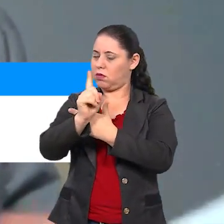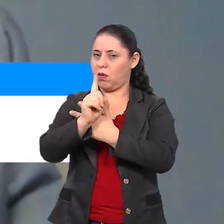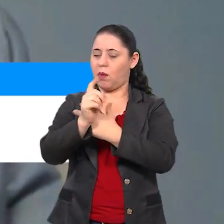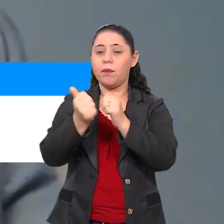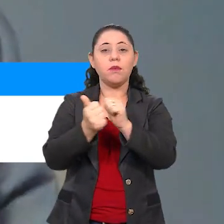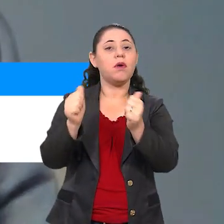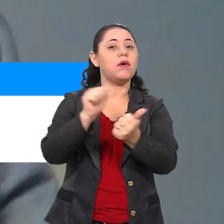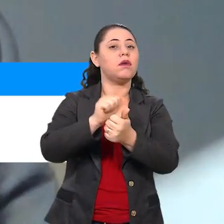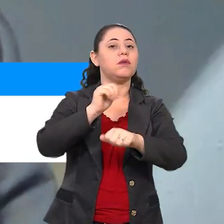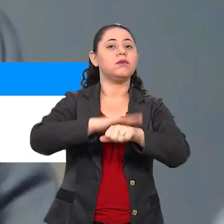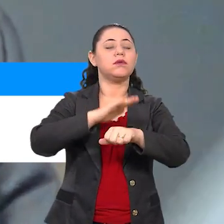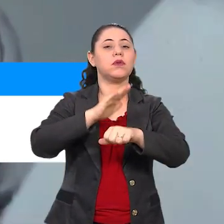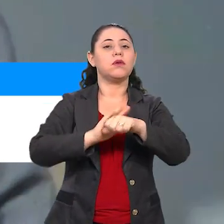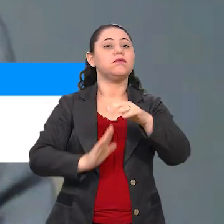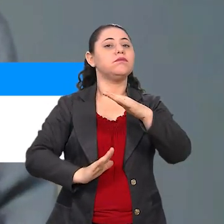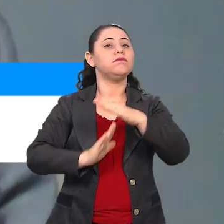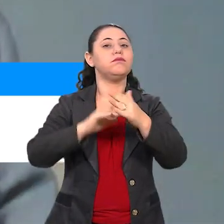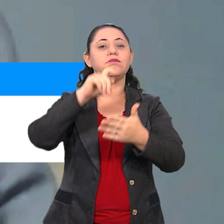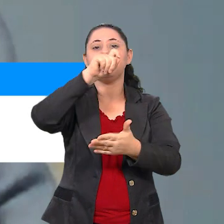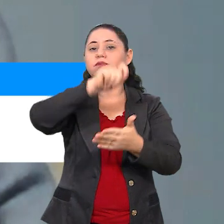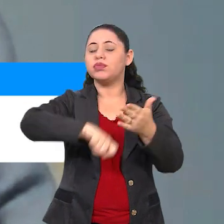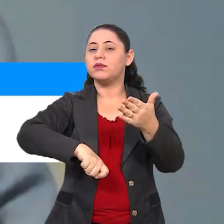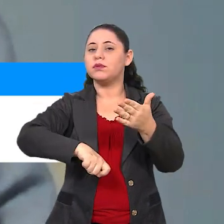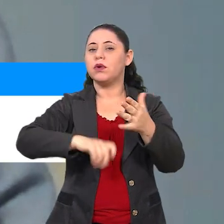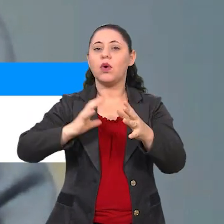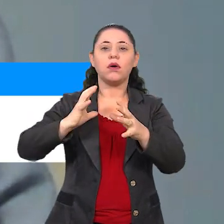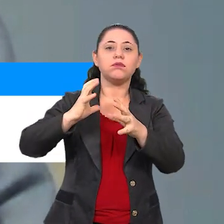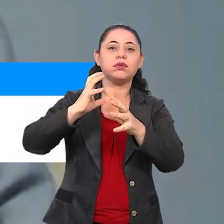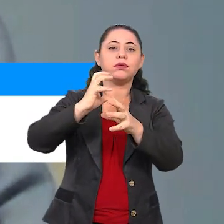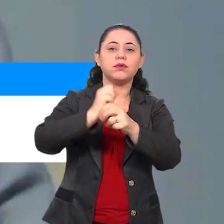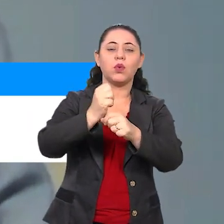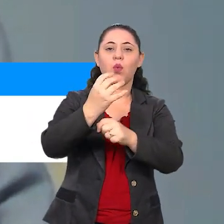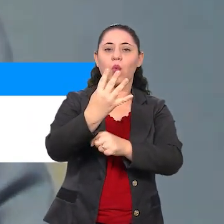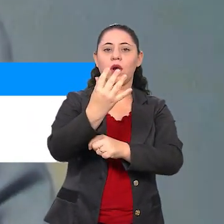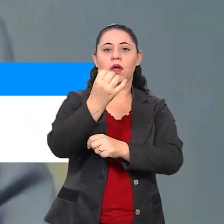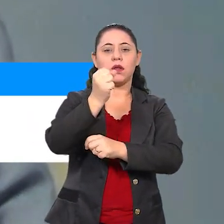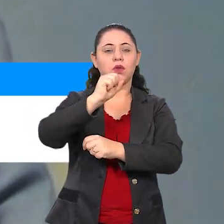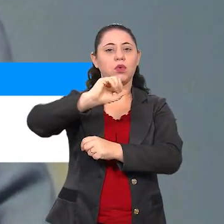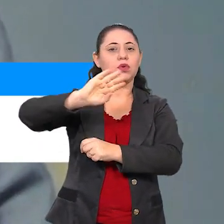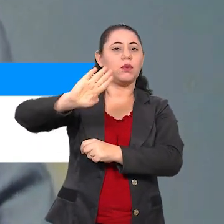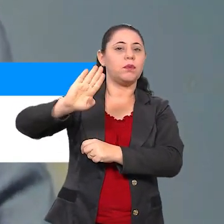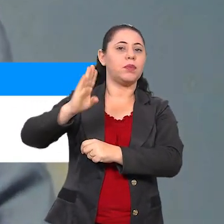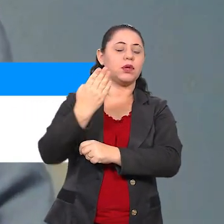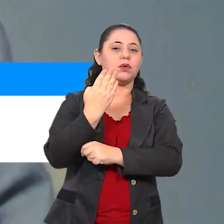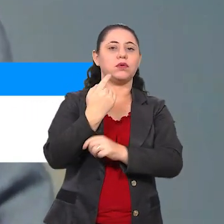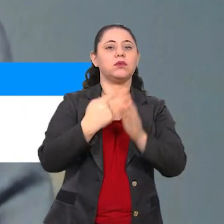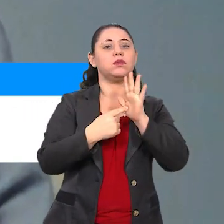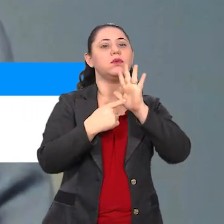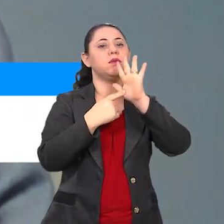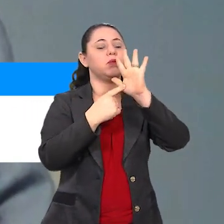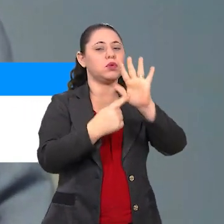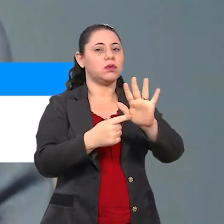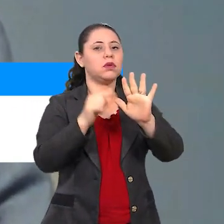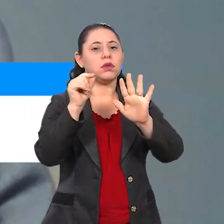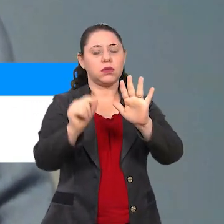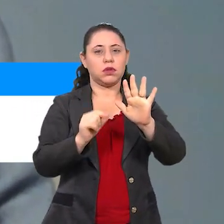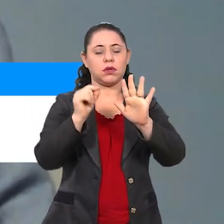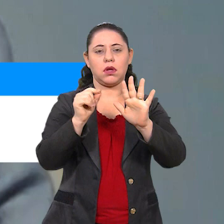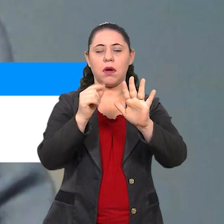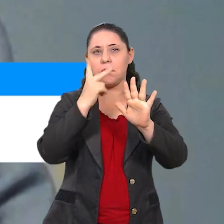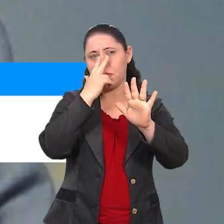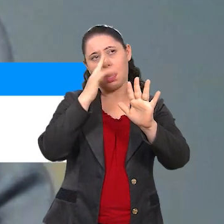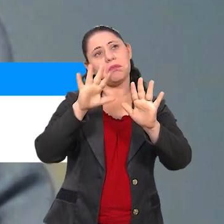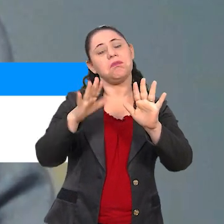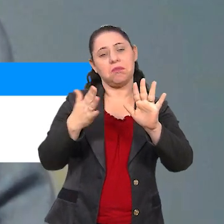Executivo, de modo que o mais adequado é a fixação do valor em 48 milhões,